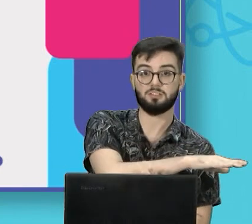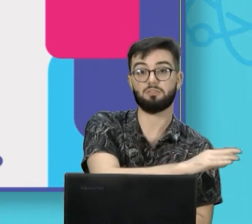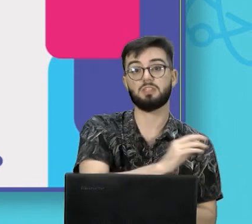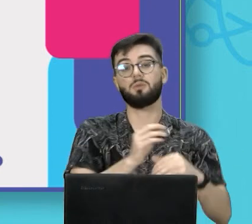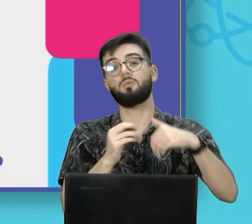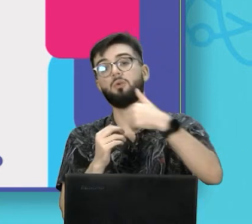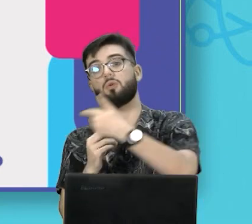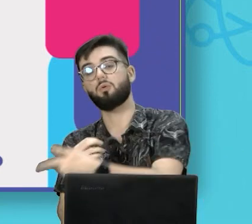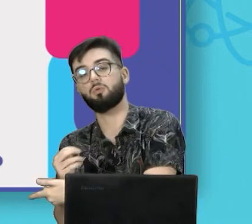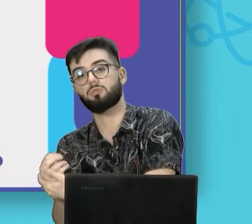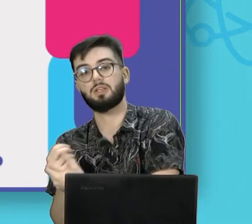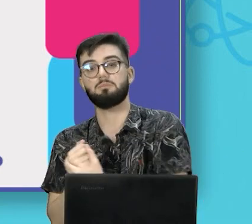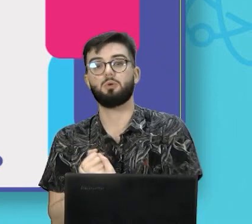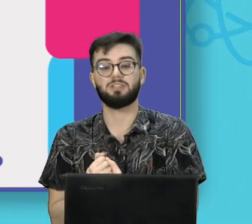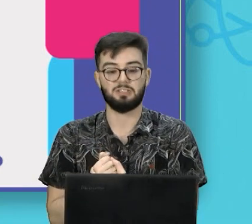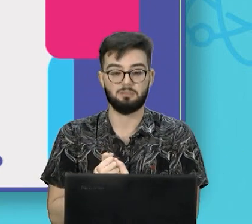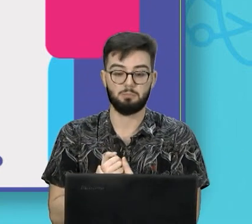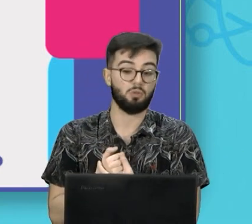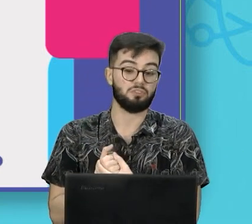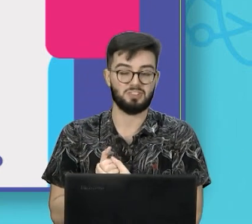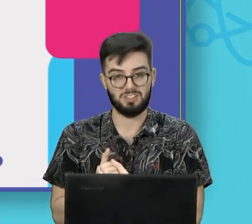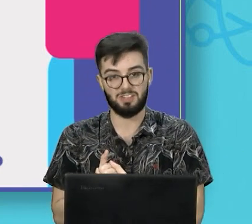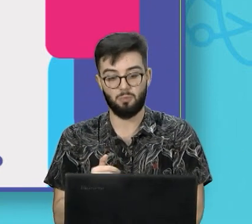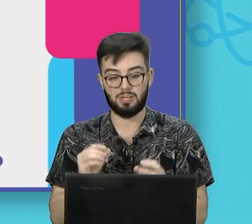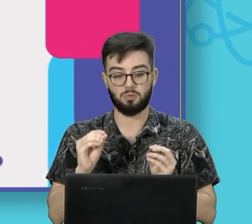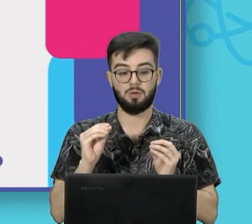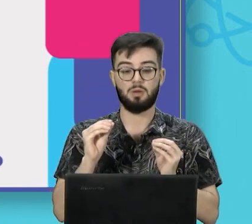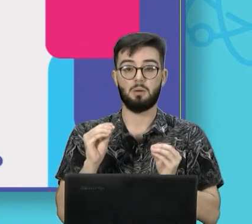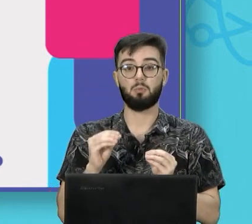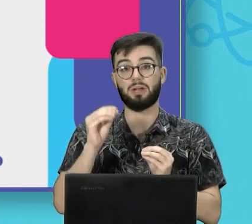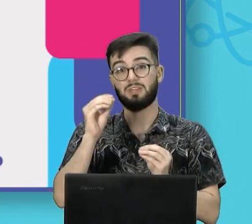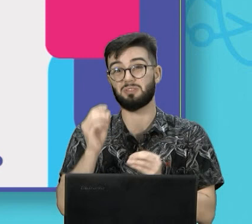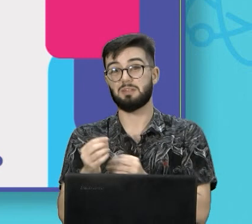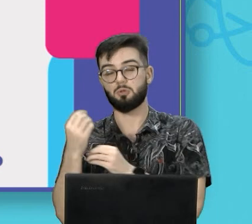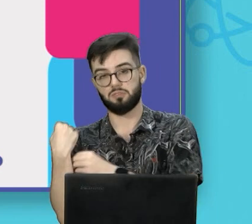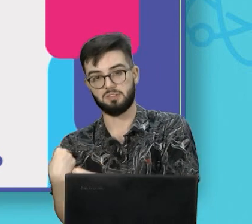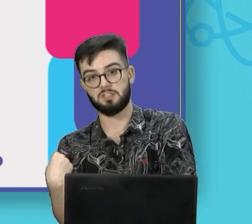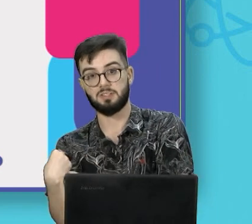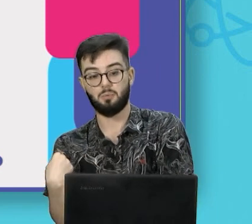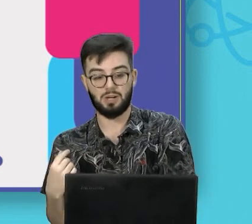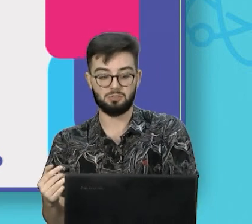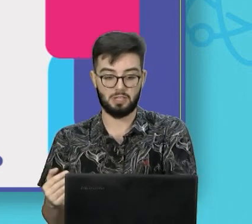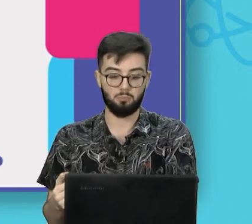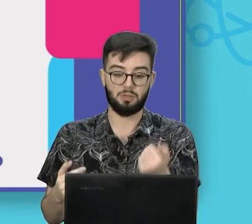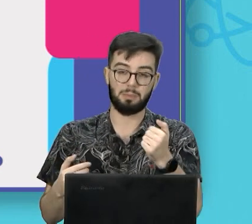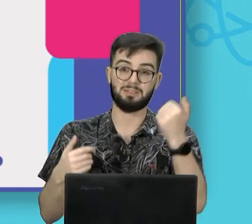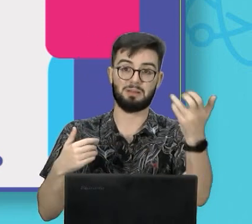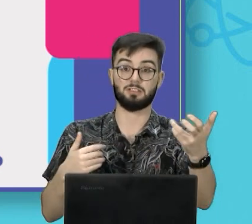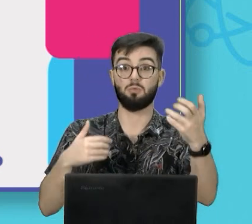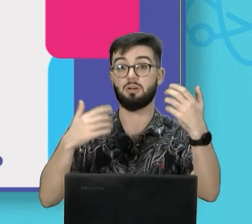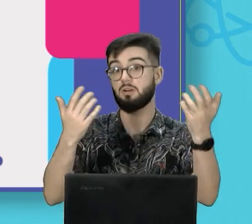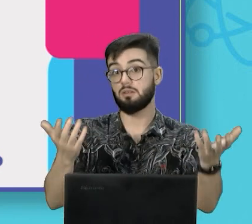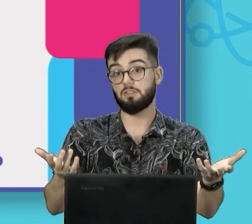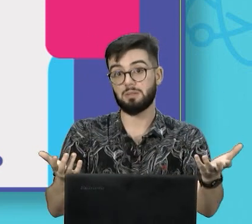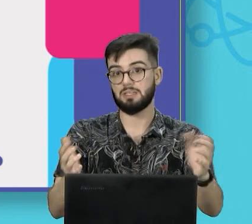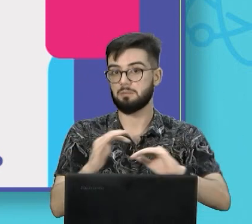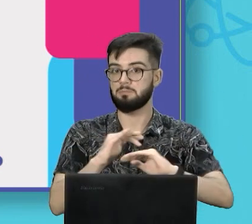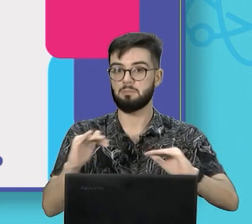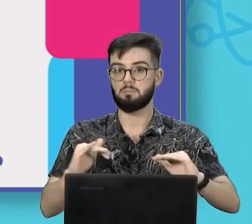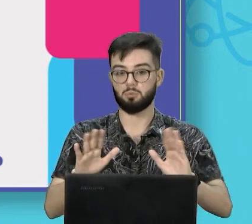Constituição de 1891 outro da de 1800 1934 porque não dá de 1934 temos a participação